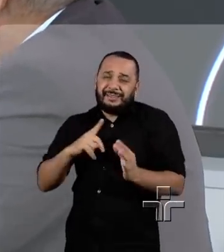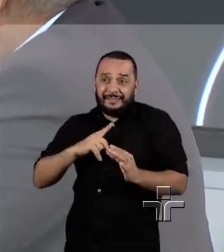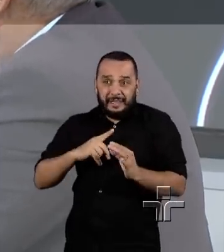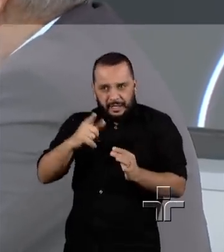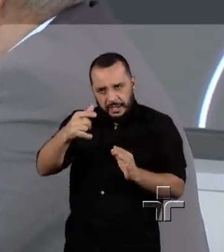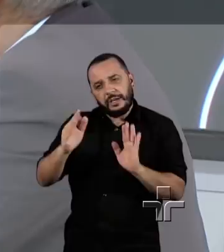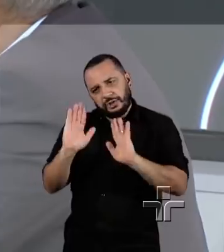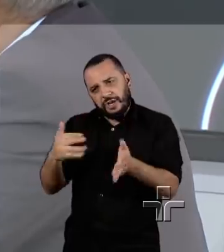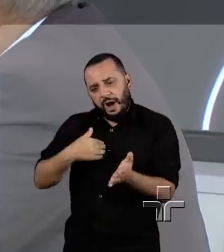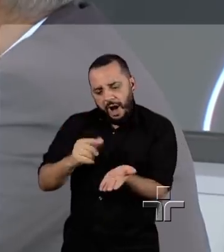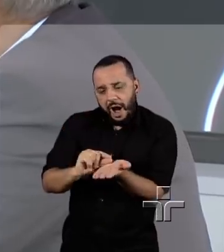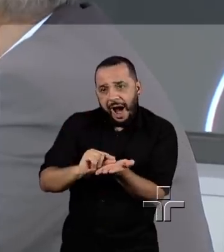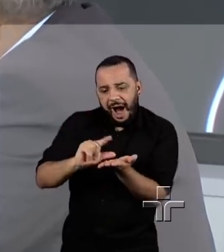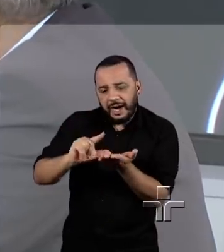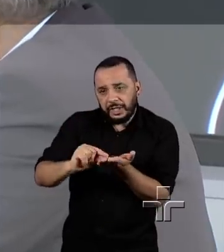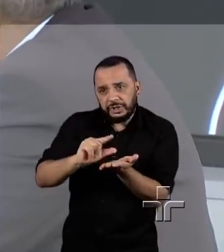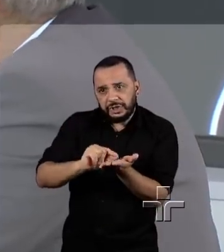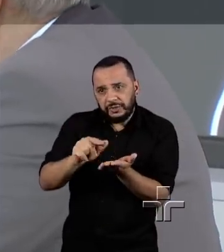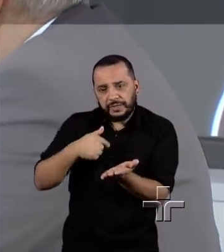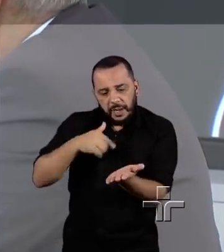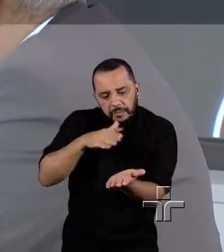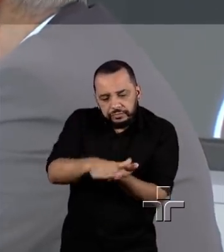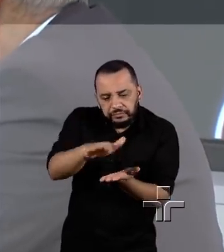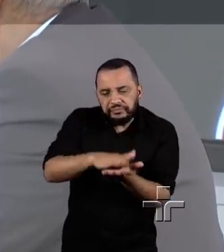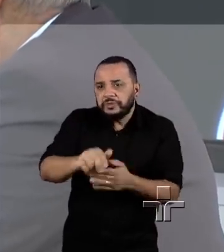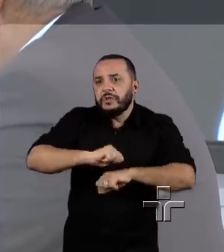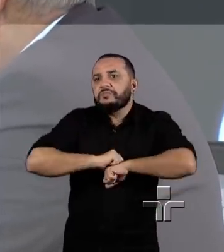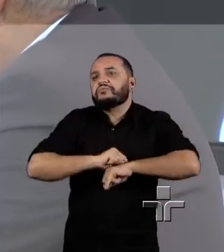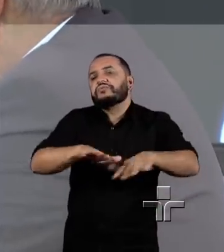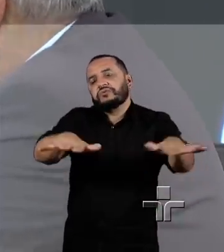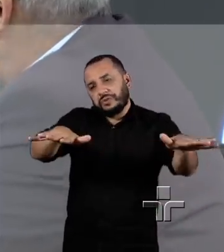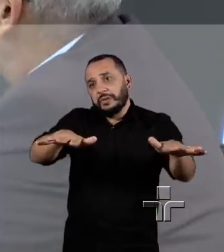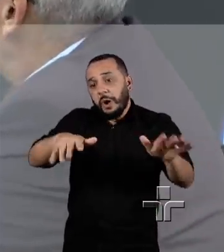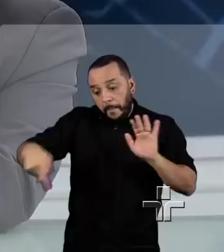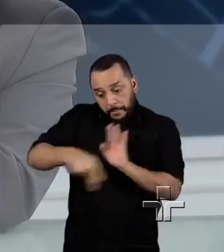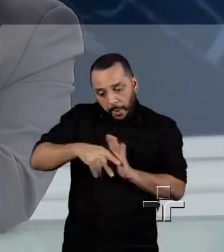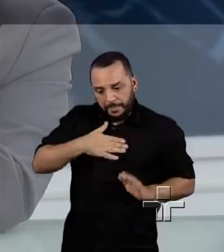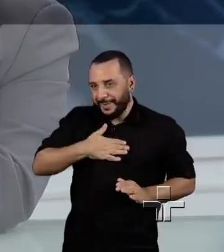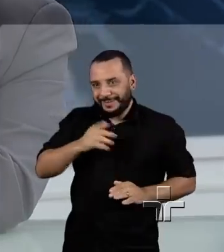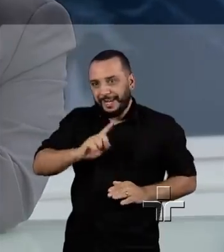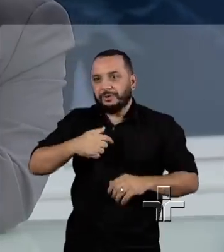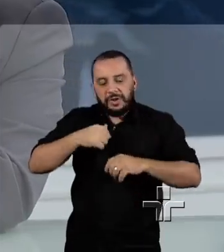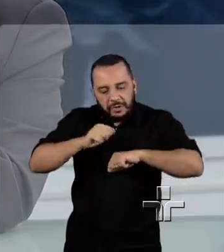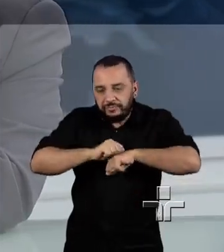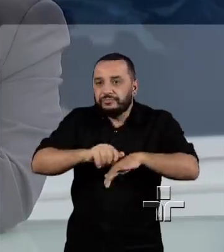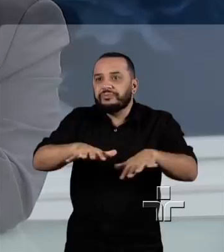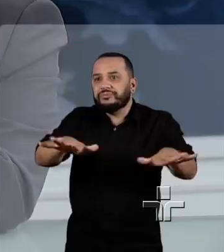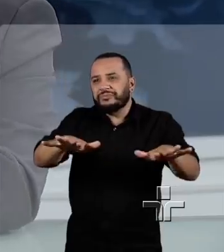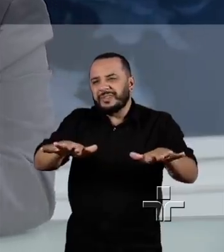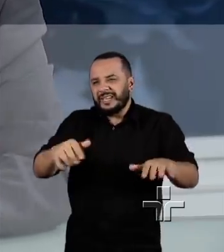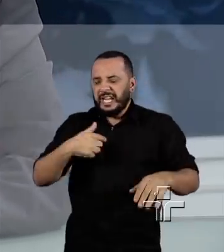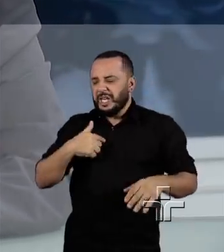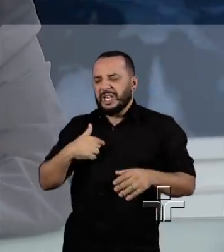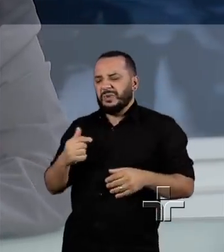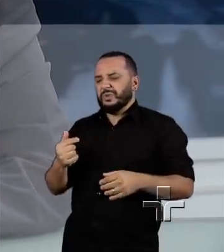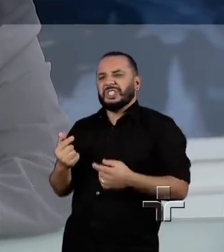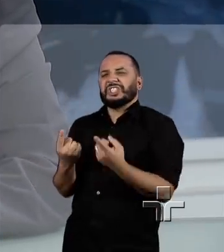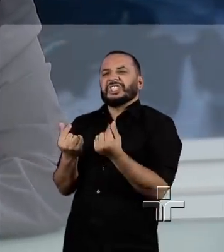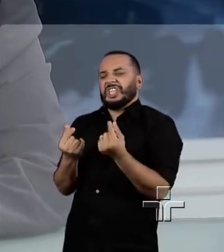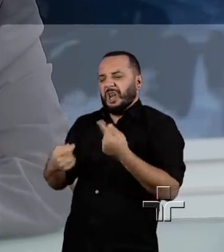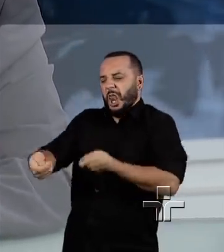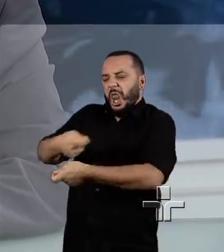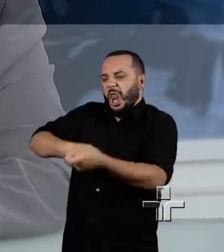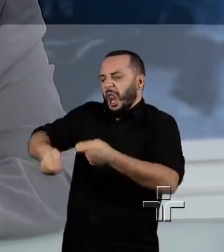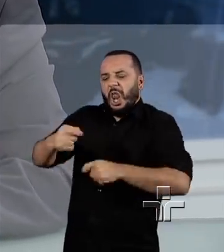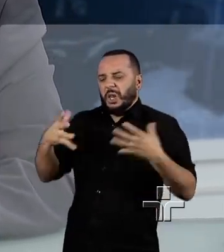você perde a propriedade intelectual daquilo e dizia que você ia se sujar mexendo com dinheiro da empresa.